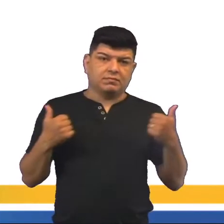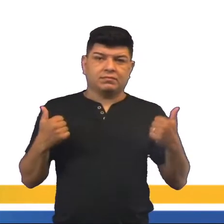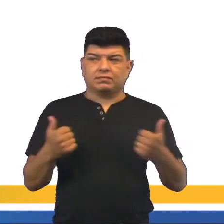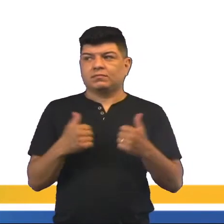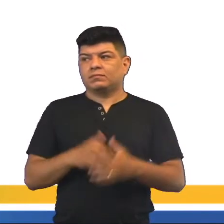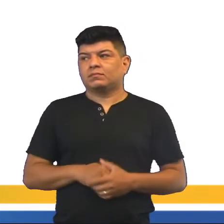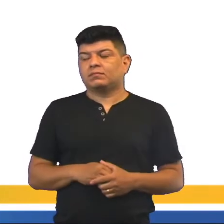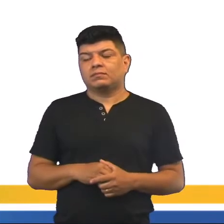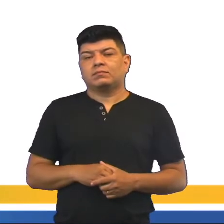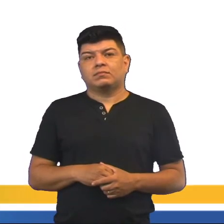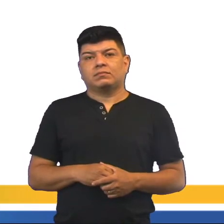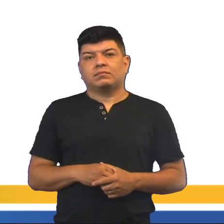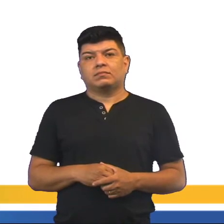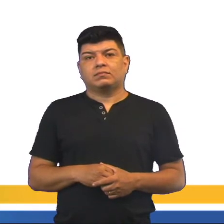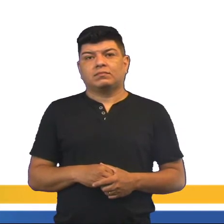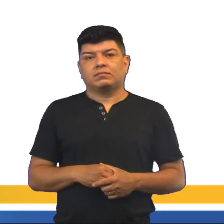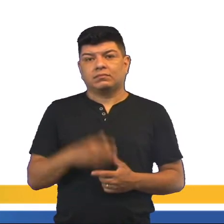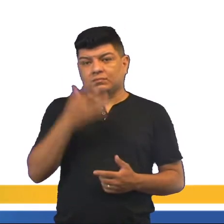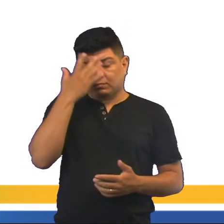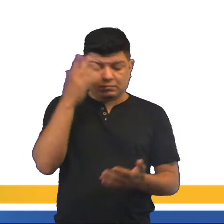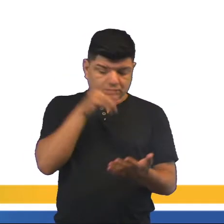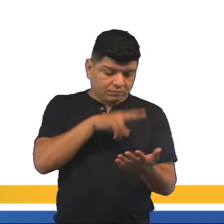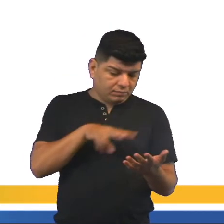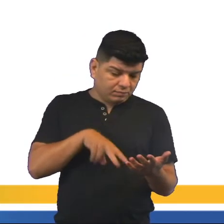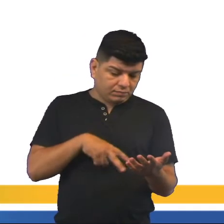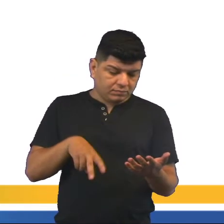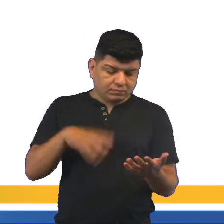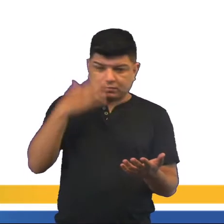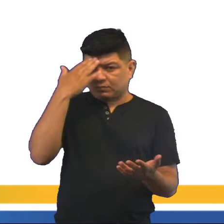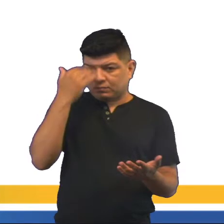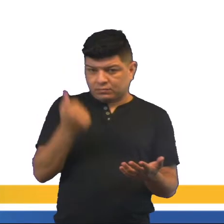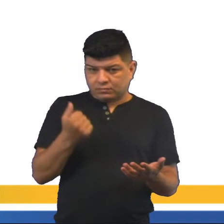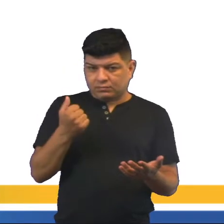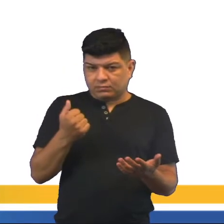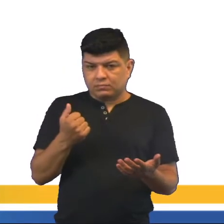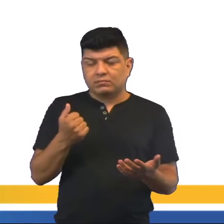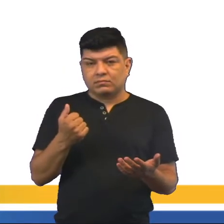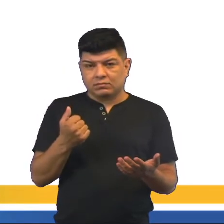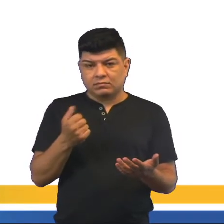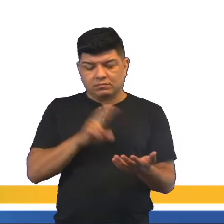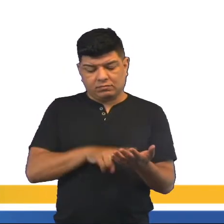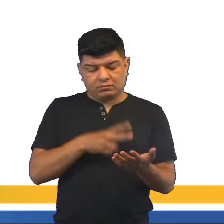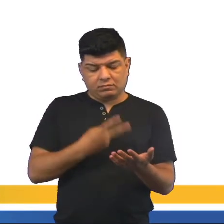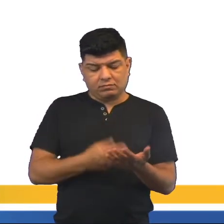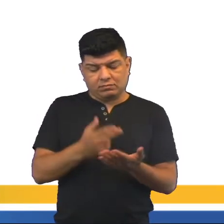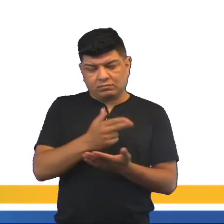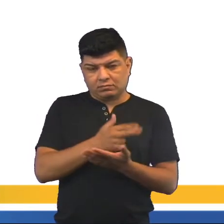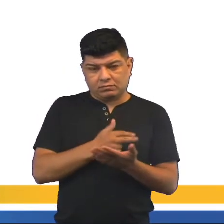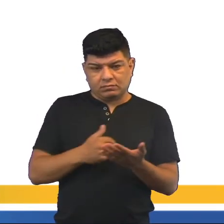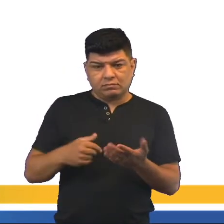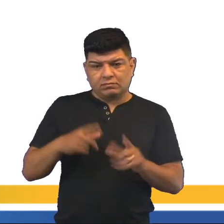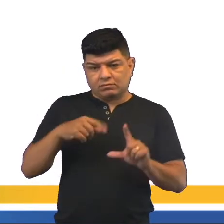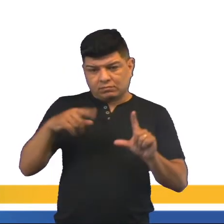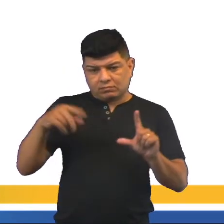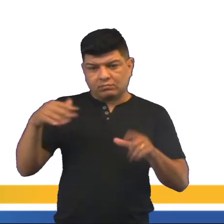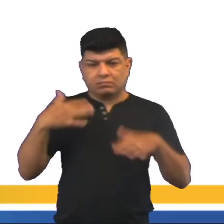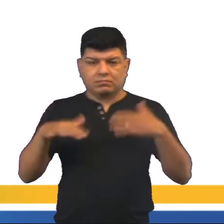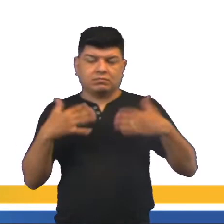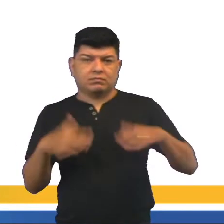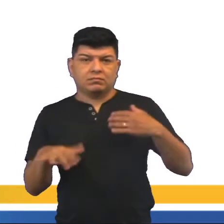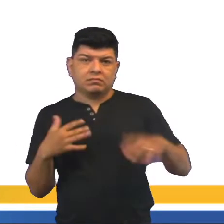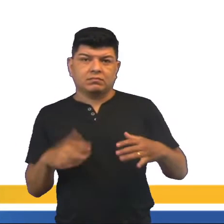verdade? O leitor, ciente do mecanismo de leitura, né, tradução dos signos gráficos em movimentos, porque